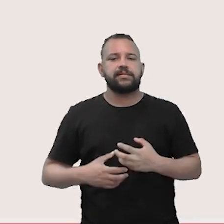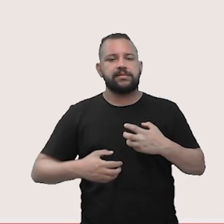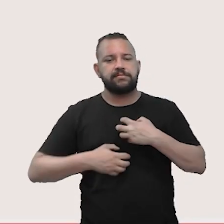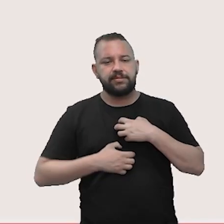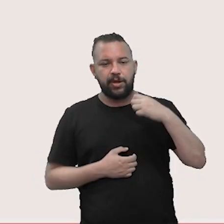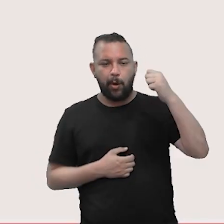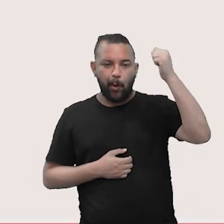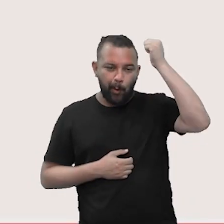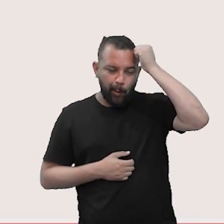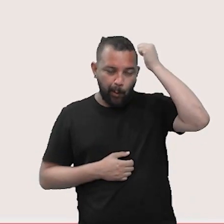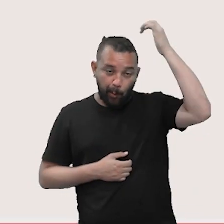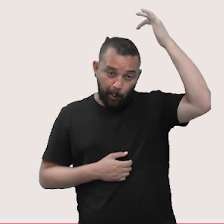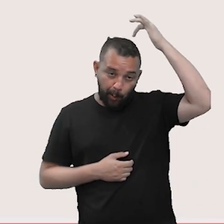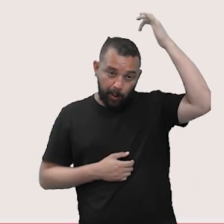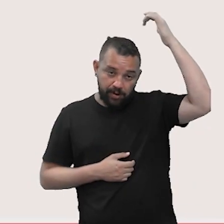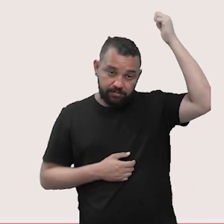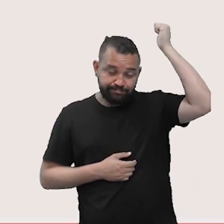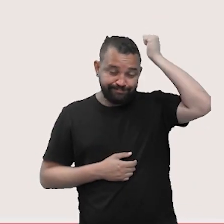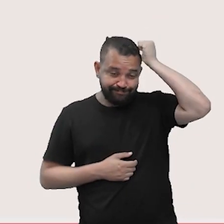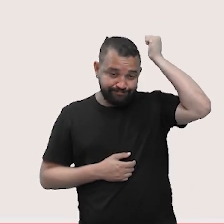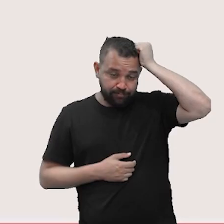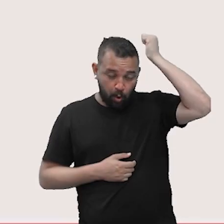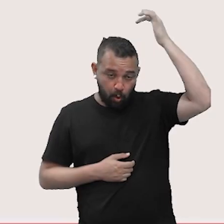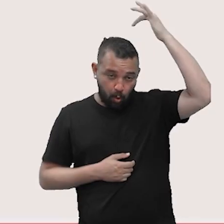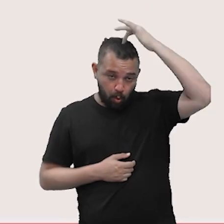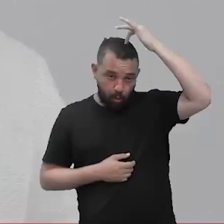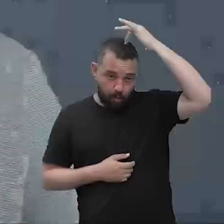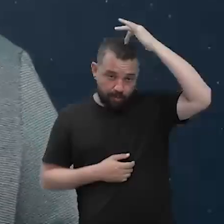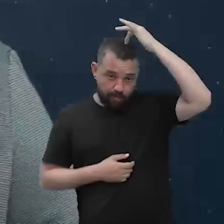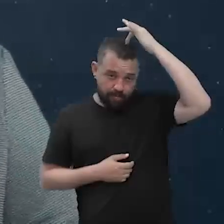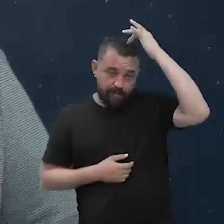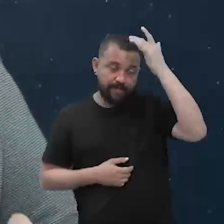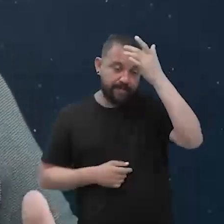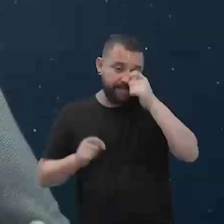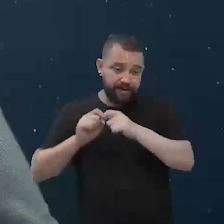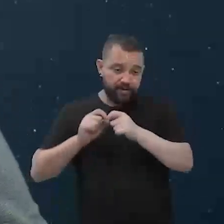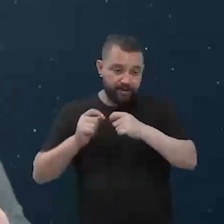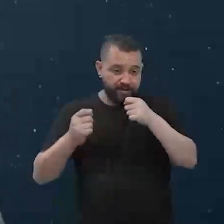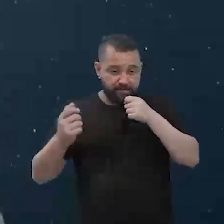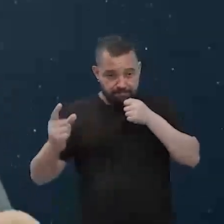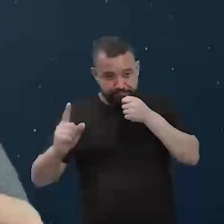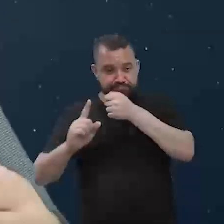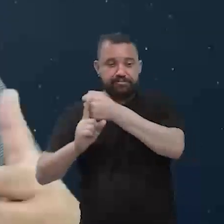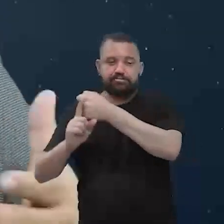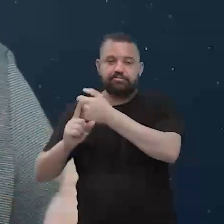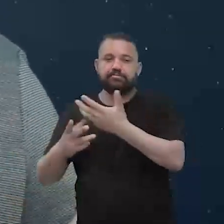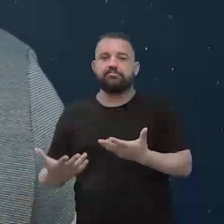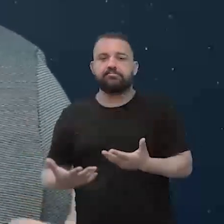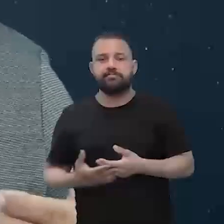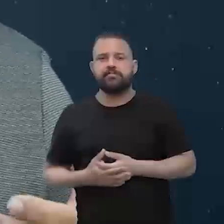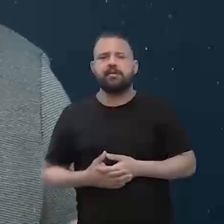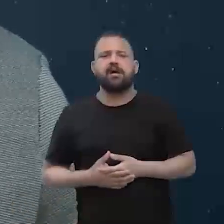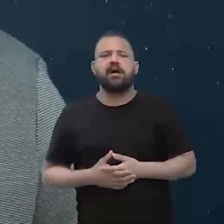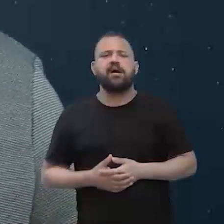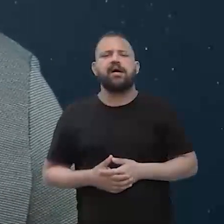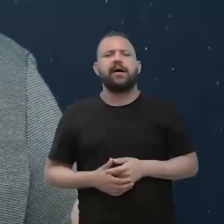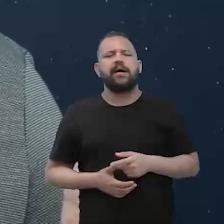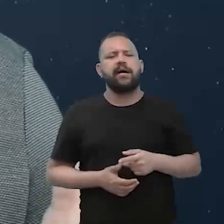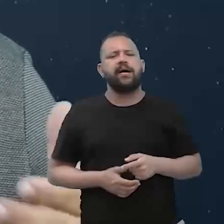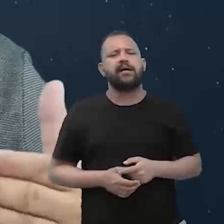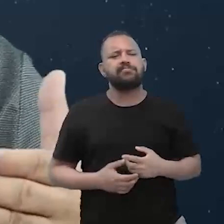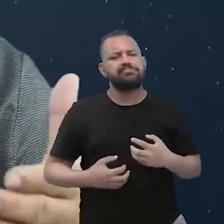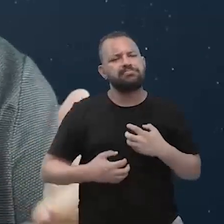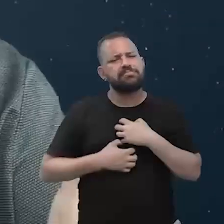culpa provocado no condutor causador de acidentes. Agora vem comigo, Robertão. Professor, sentimento de